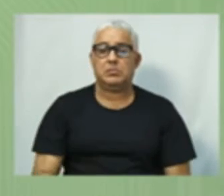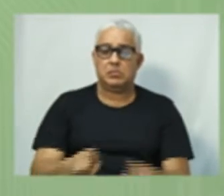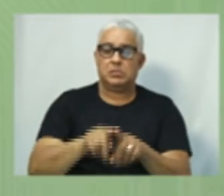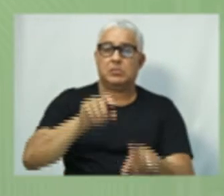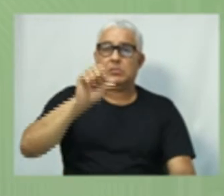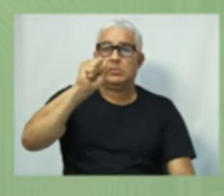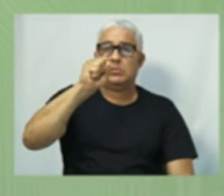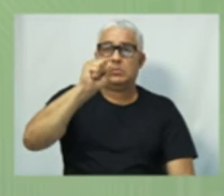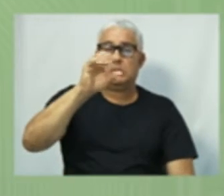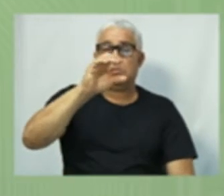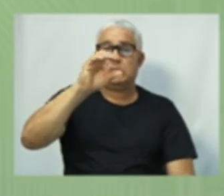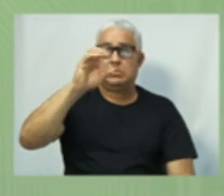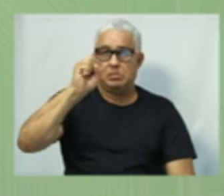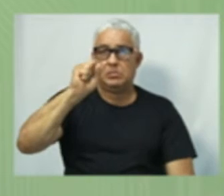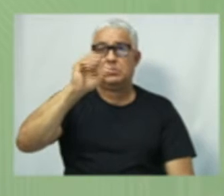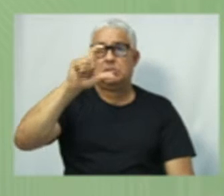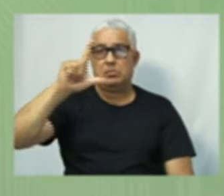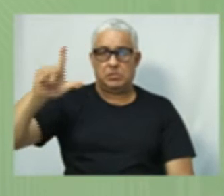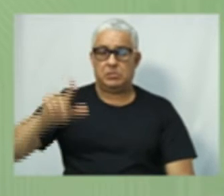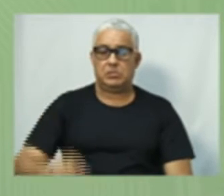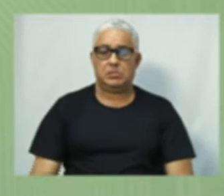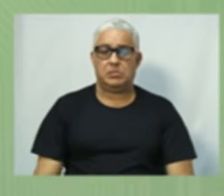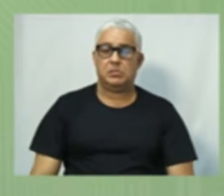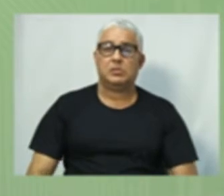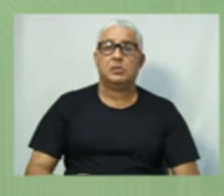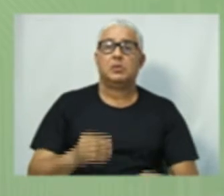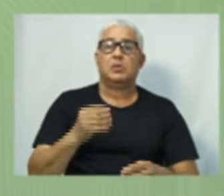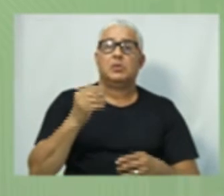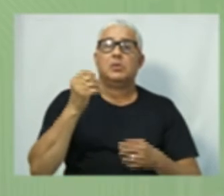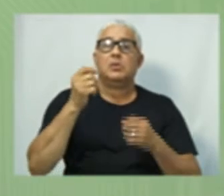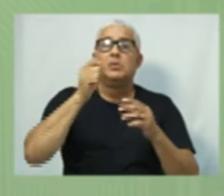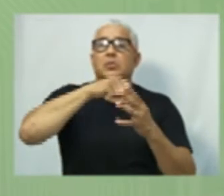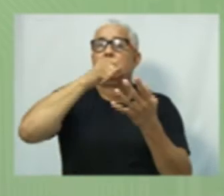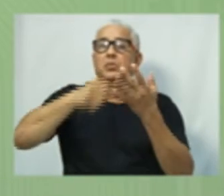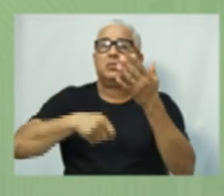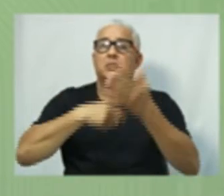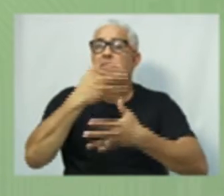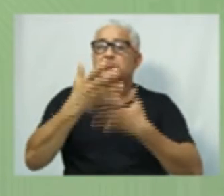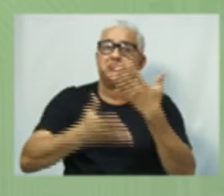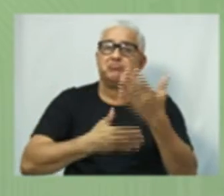a periodicidade? Deverá ocorrer de quantos em quanto tempo?